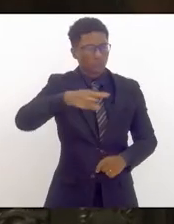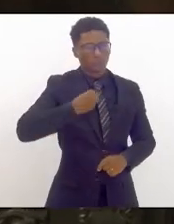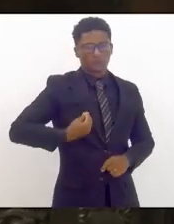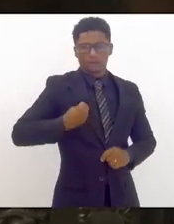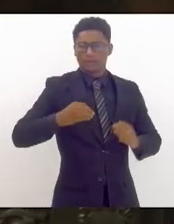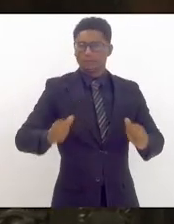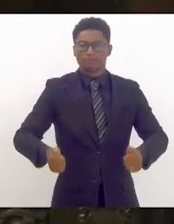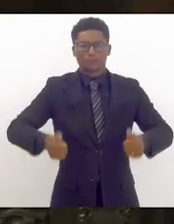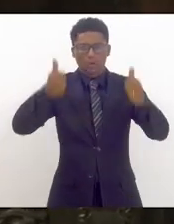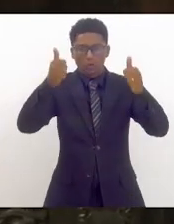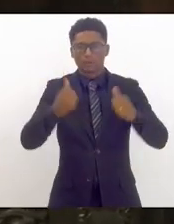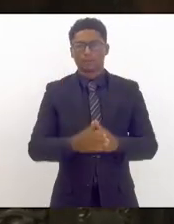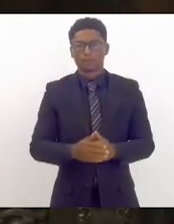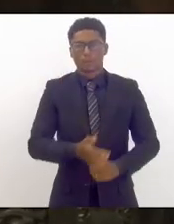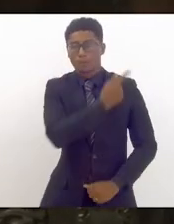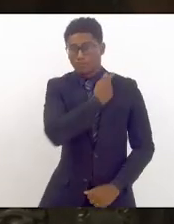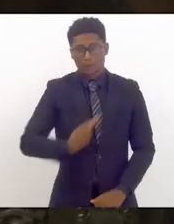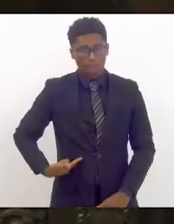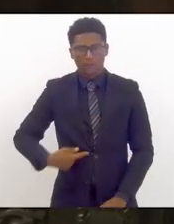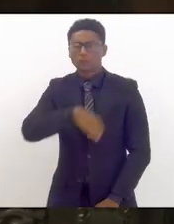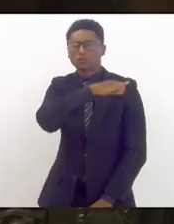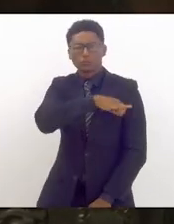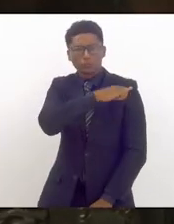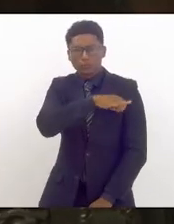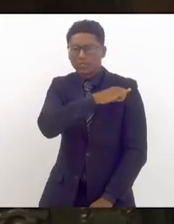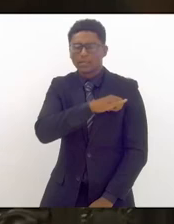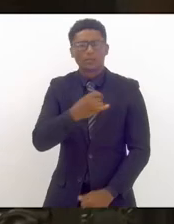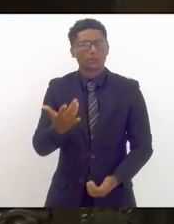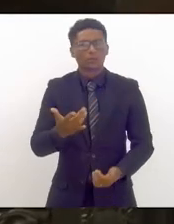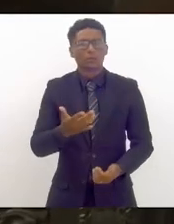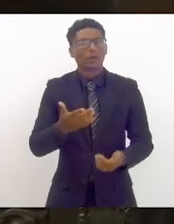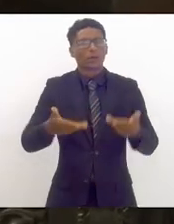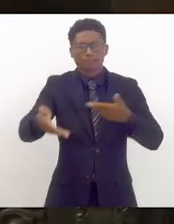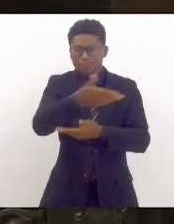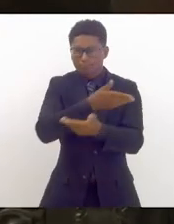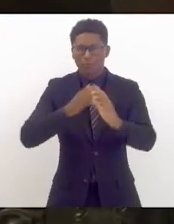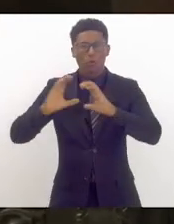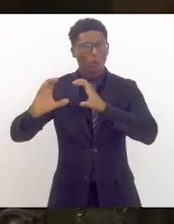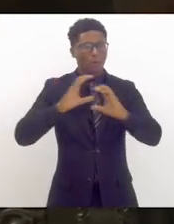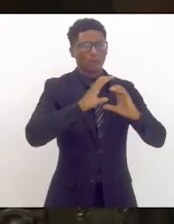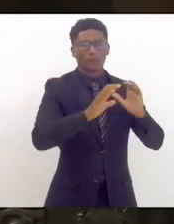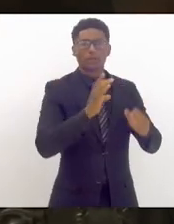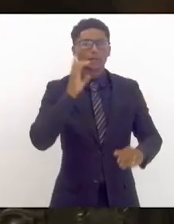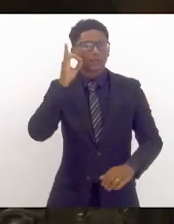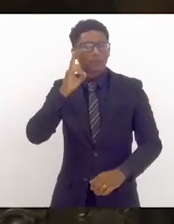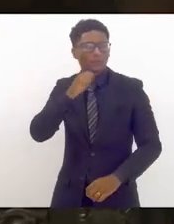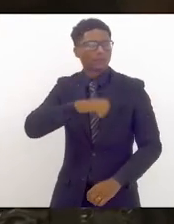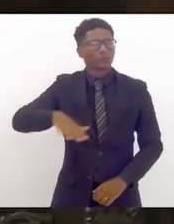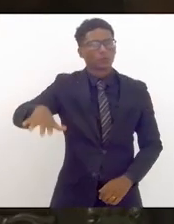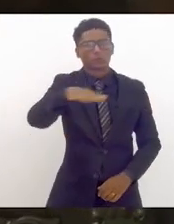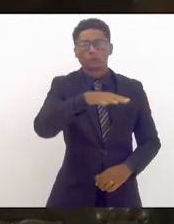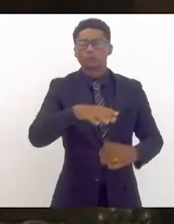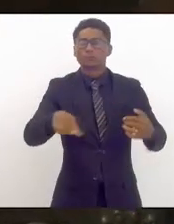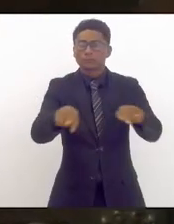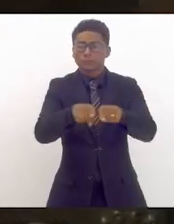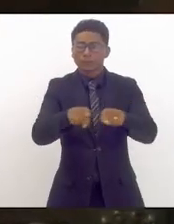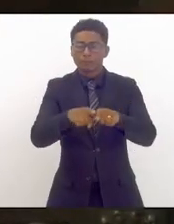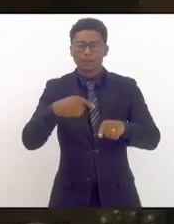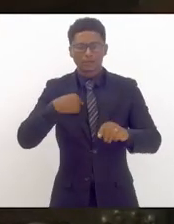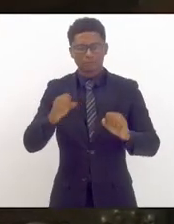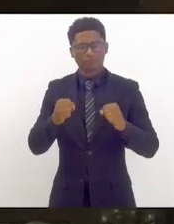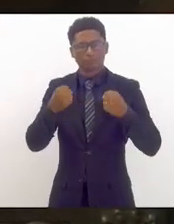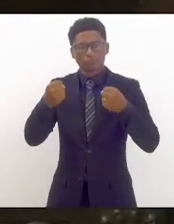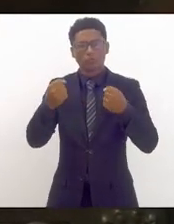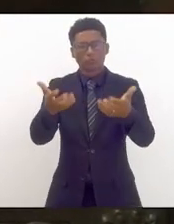Rio dialoga com todos os parlamentares. Da minha parte, reforço minha disposição e empenho em dialogar